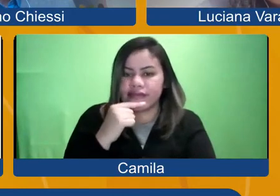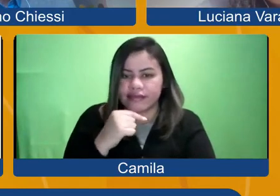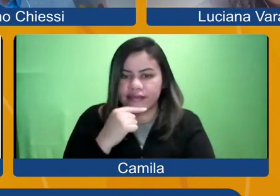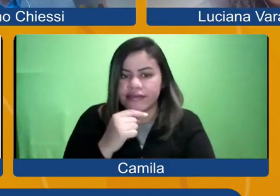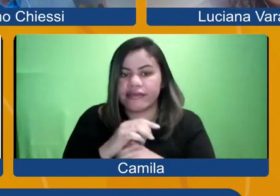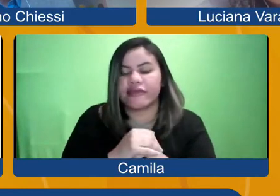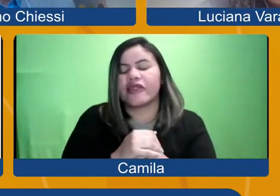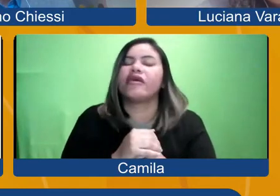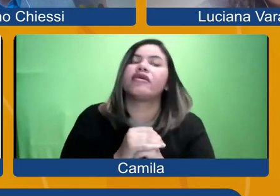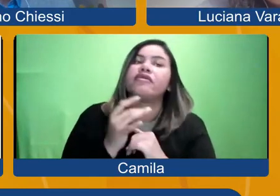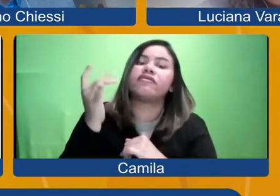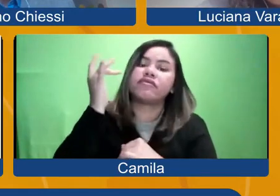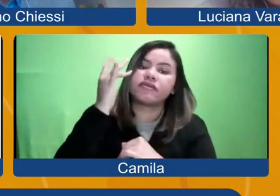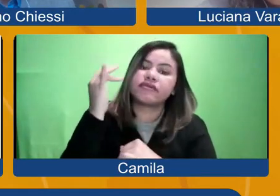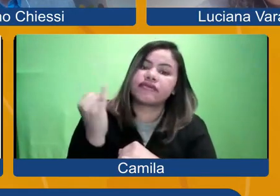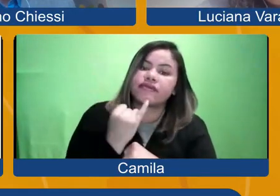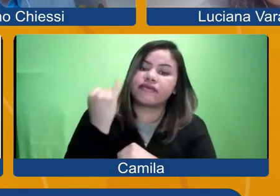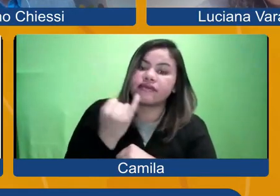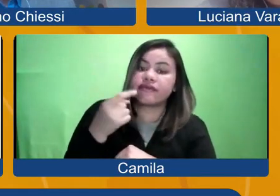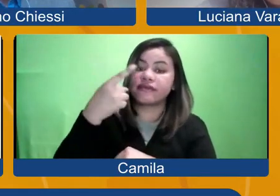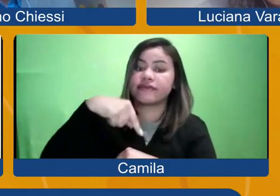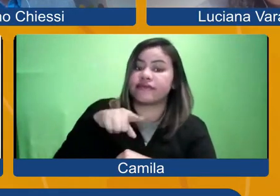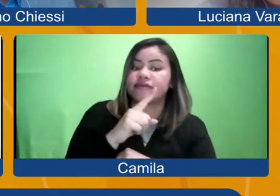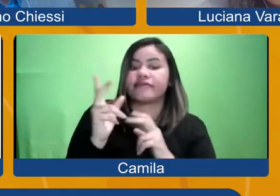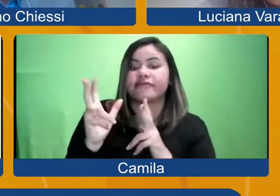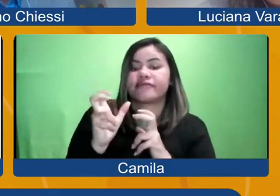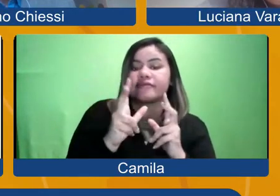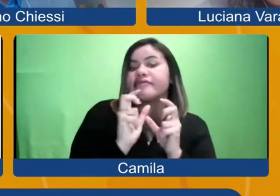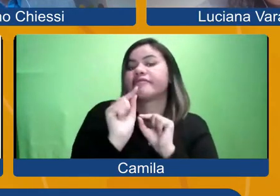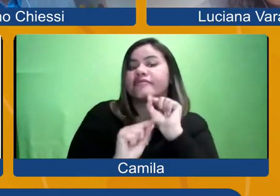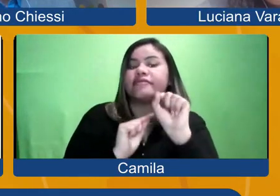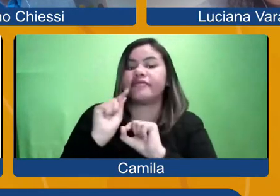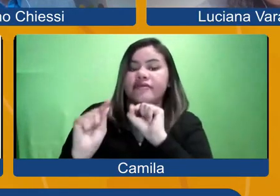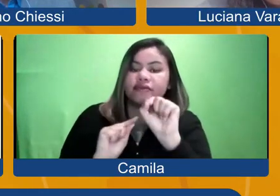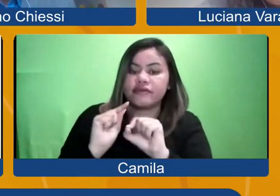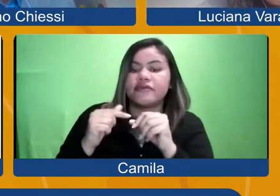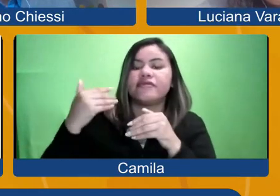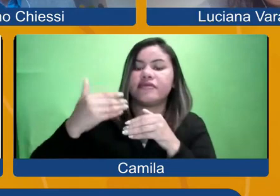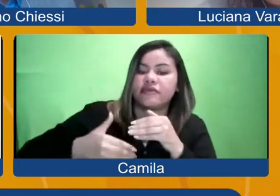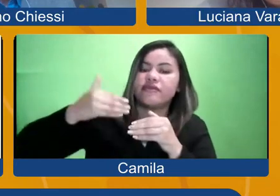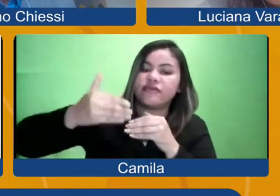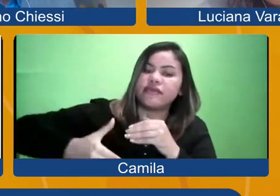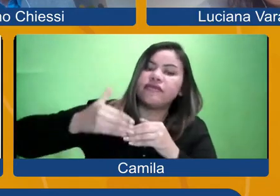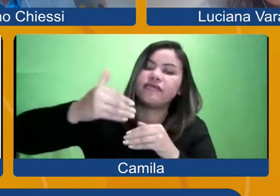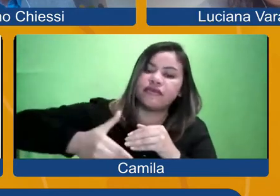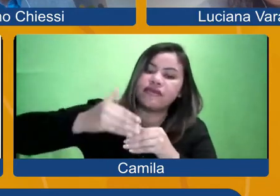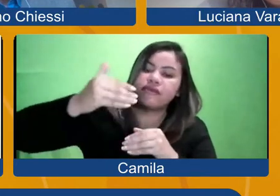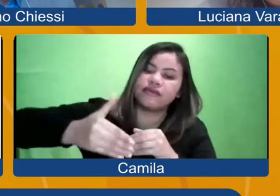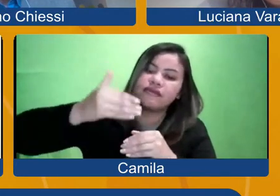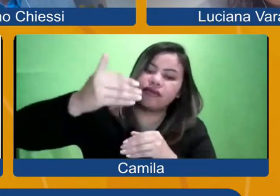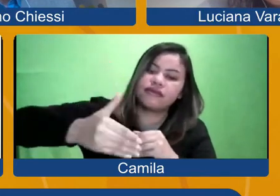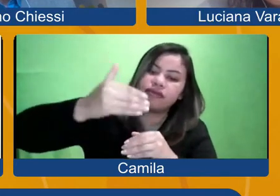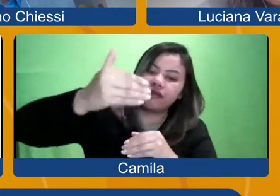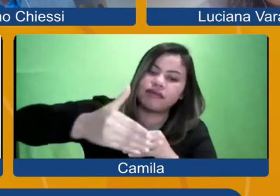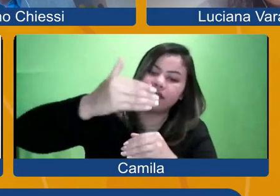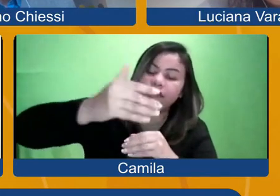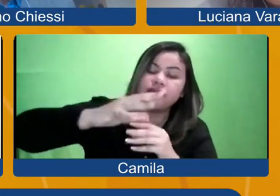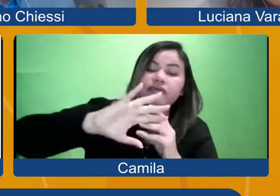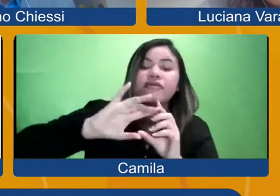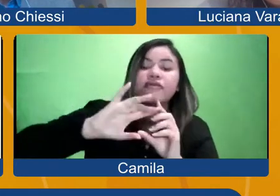Eu acho que é importante a gente ter noção de que as coisas elas vão indo, né, com acúmulos, né,